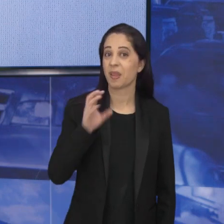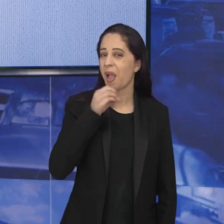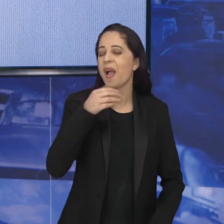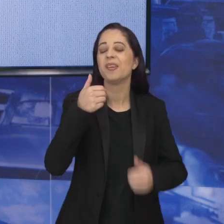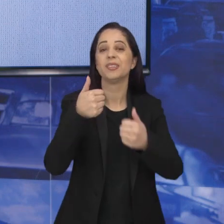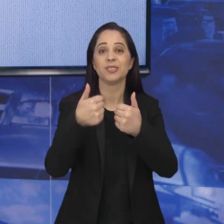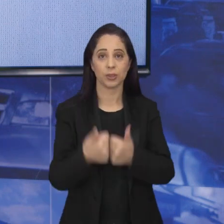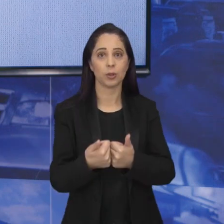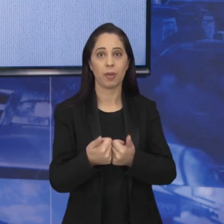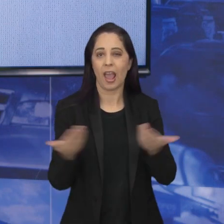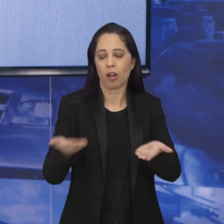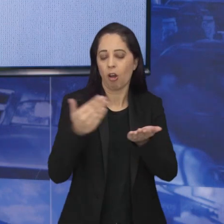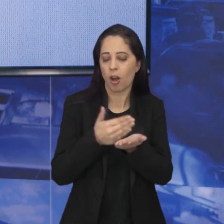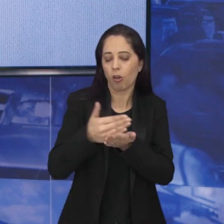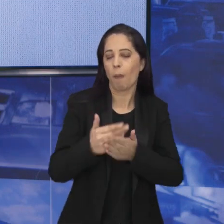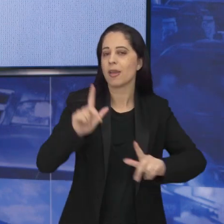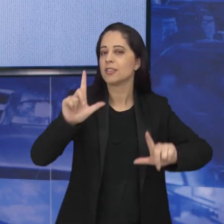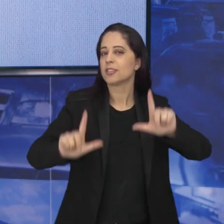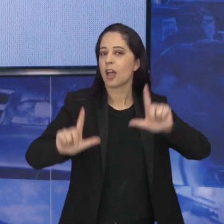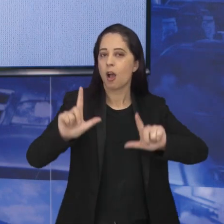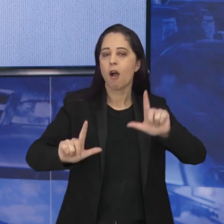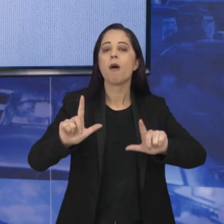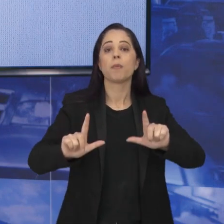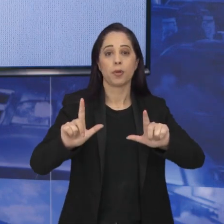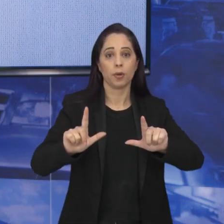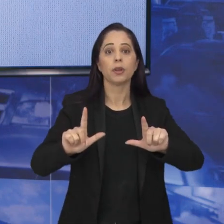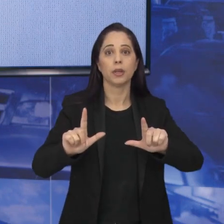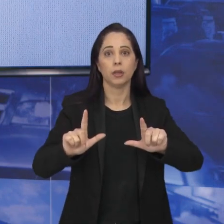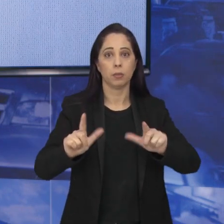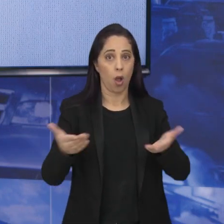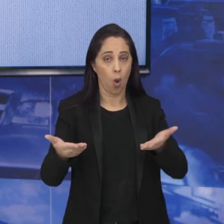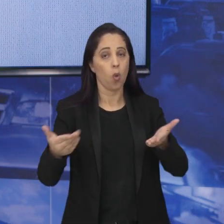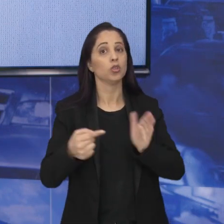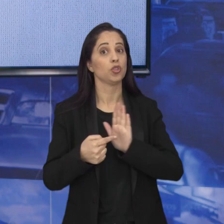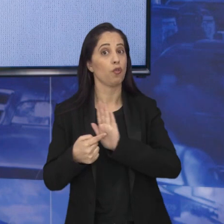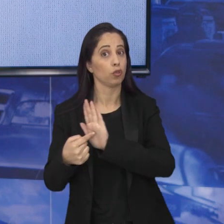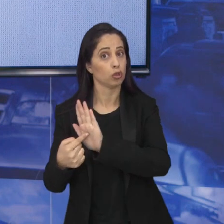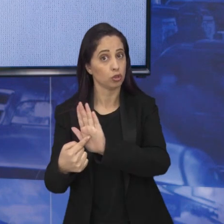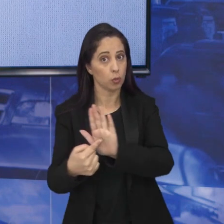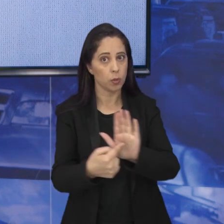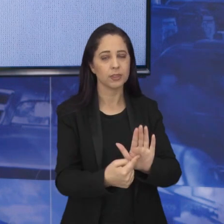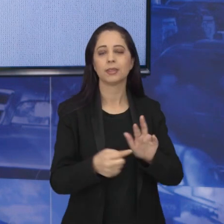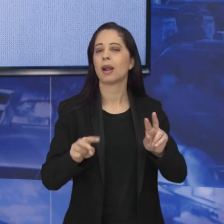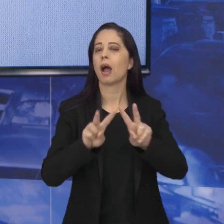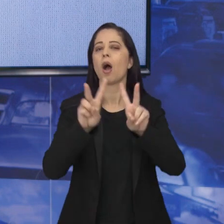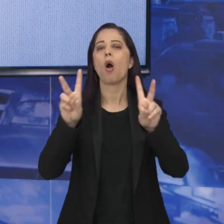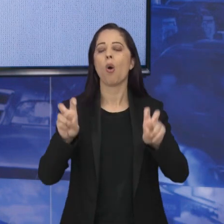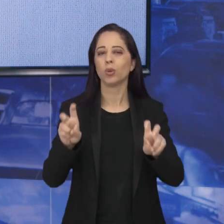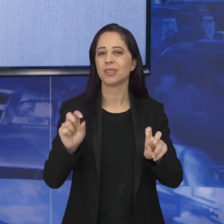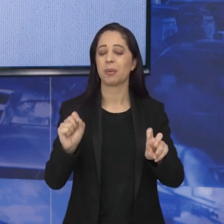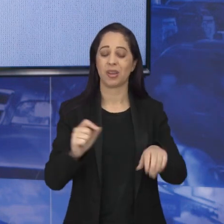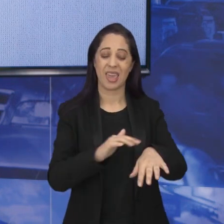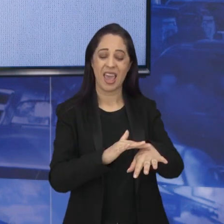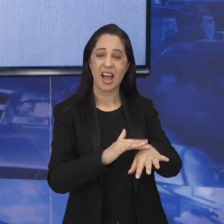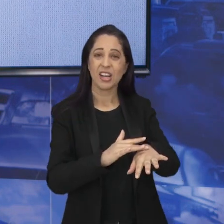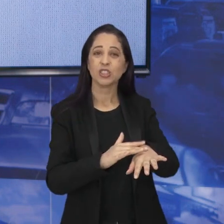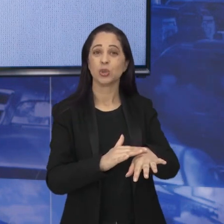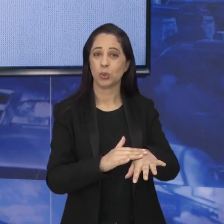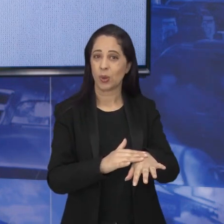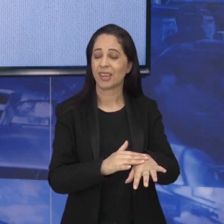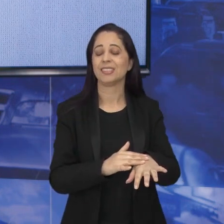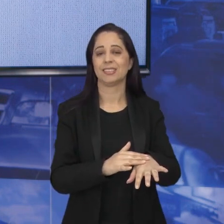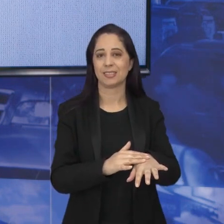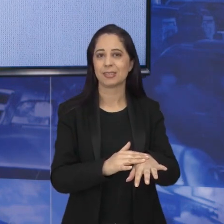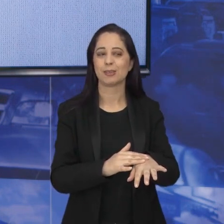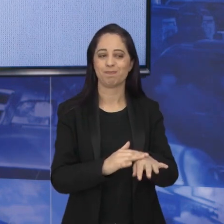Olá, tudo bem com você? Está no ar mais um Ação Parlamentar e no programa de hoje a gente fala sobre uma das doenças crônicas